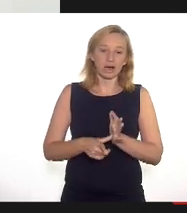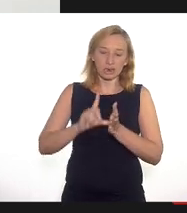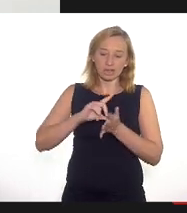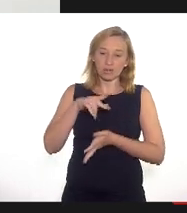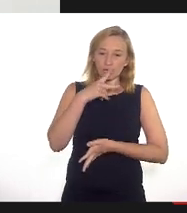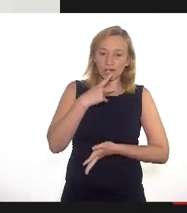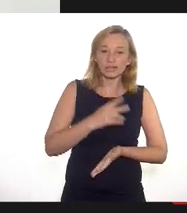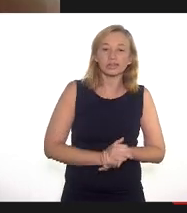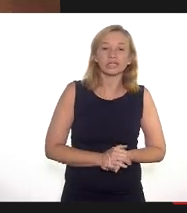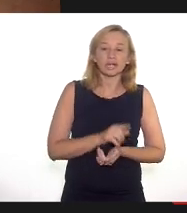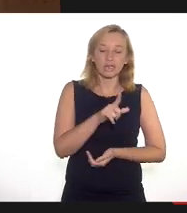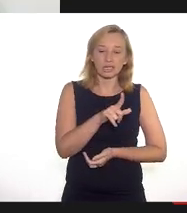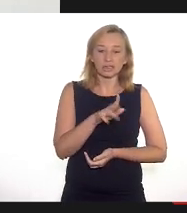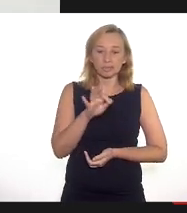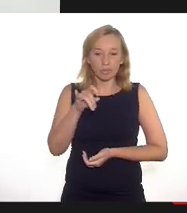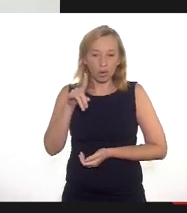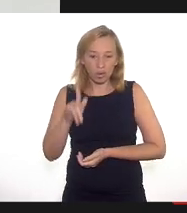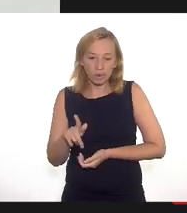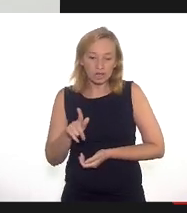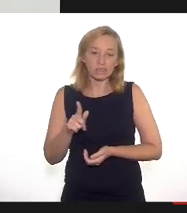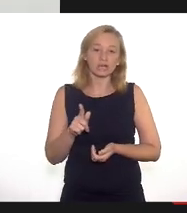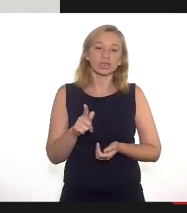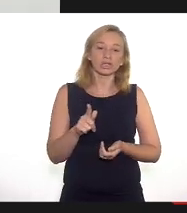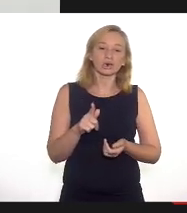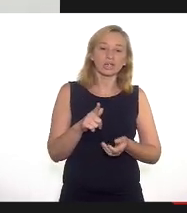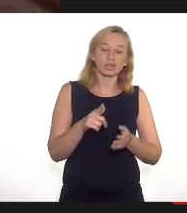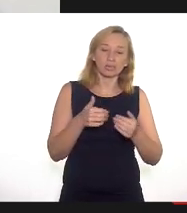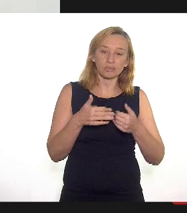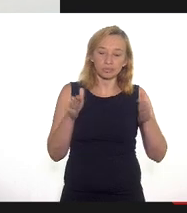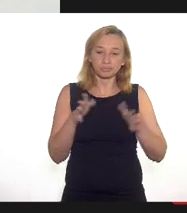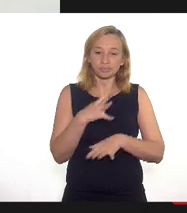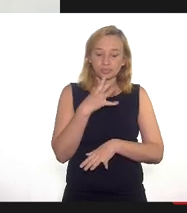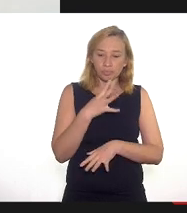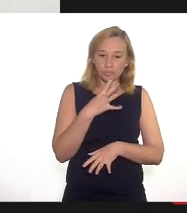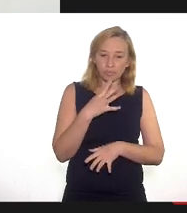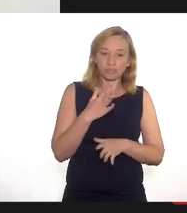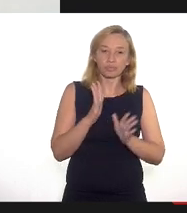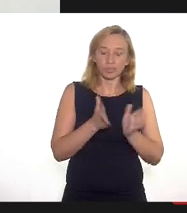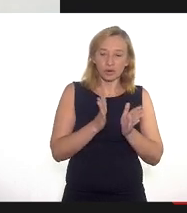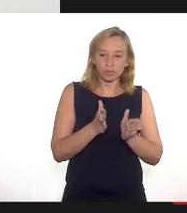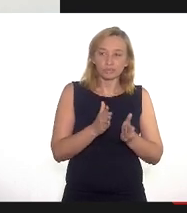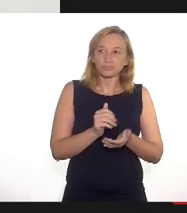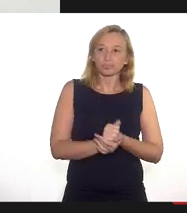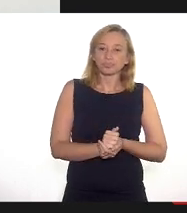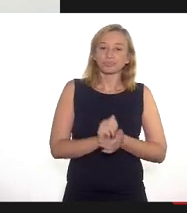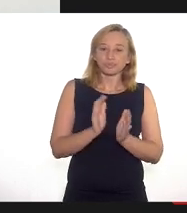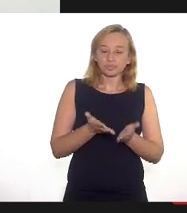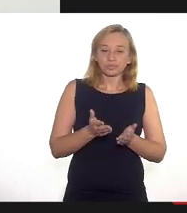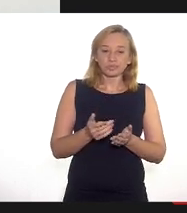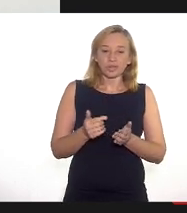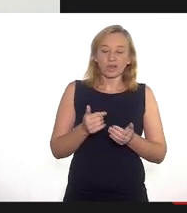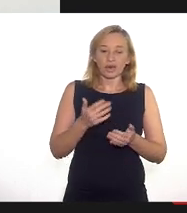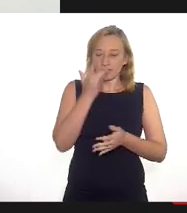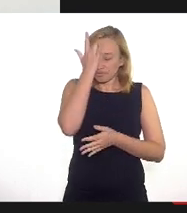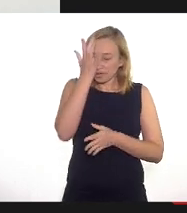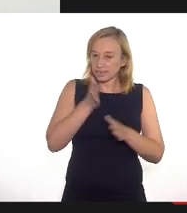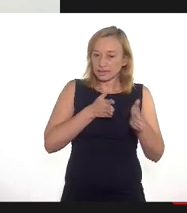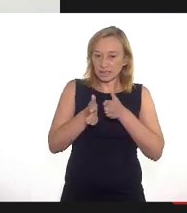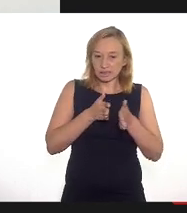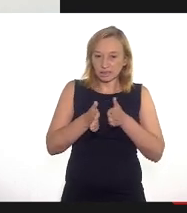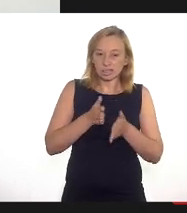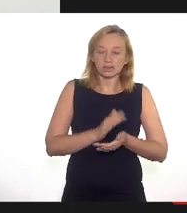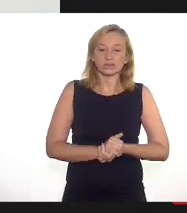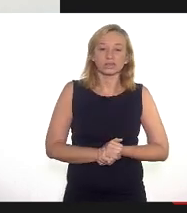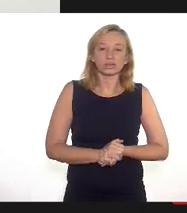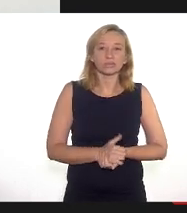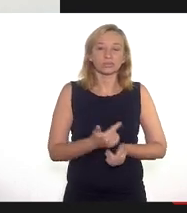Esse blog que eu falei, que traz as trilhas de conhecimento, inclusive ele está no ar agora, é fácil da gente ter acesso a ele, verificar o